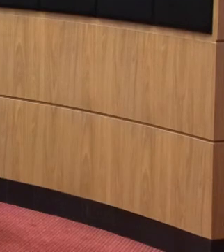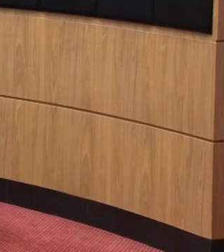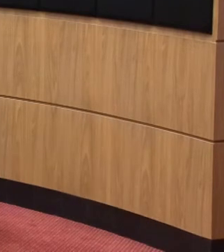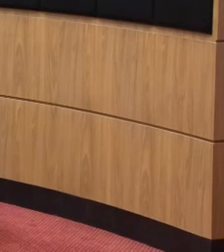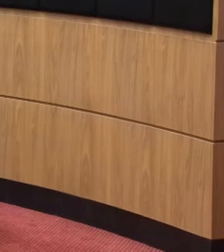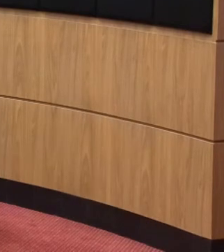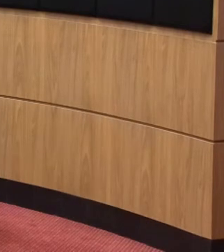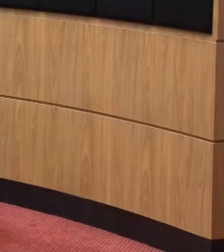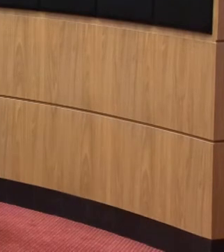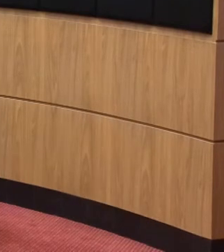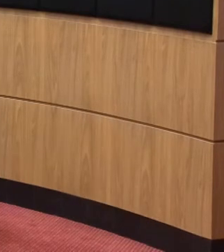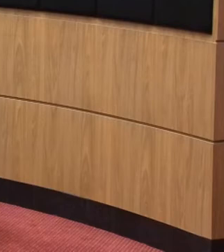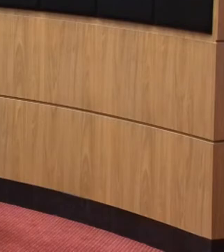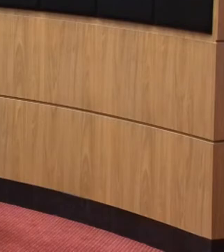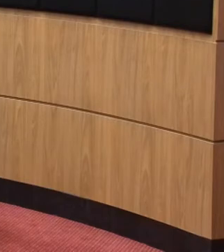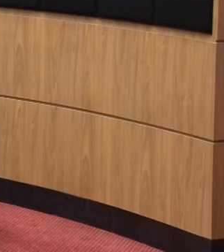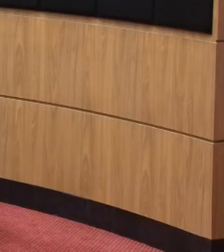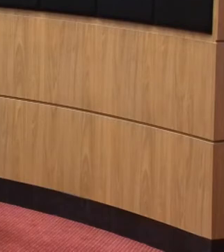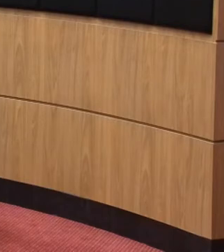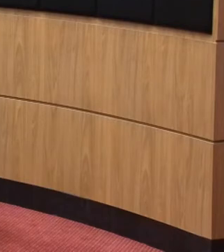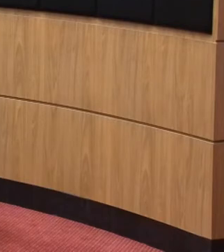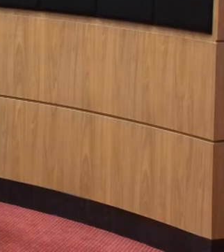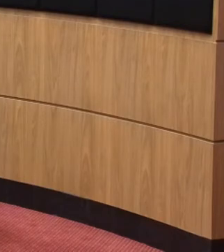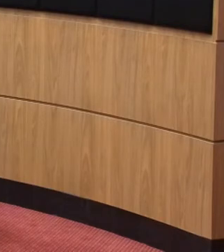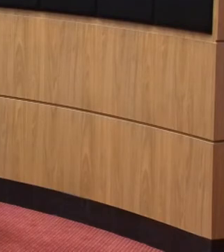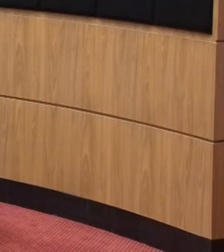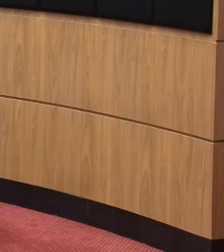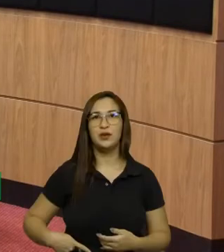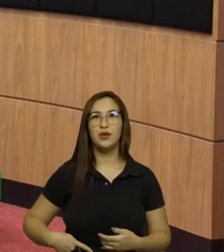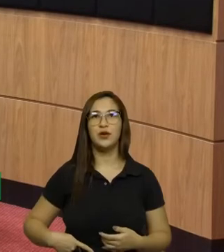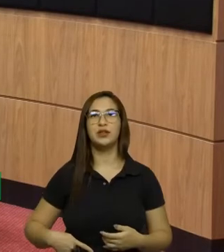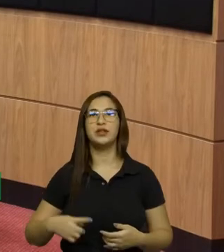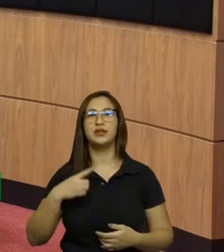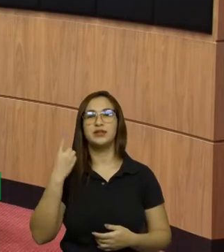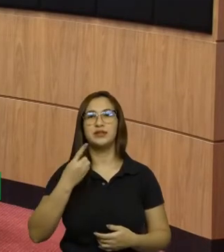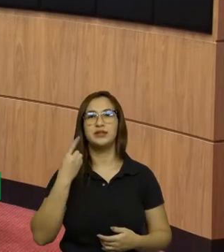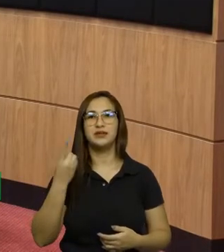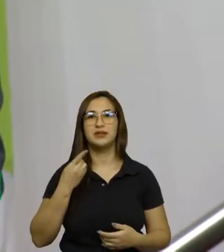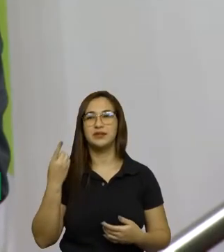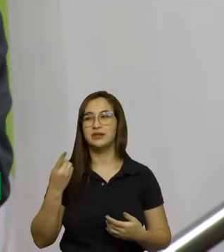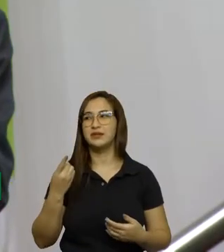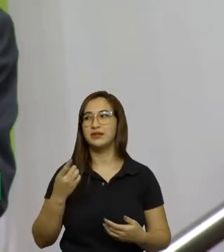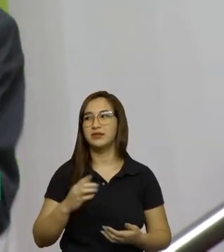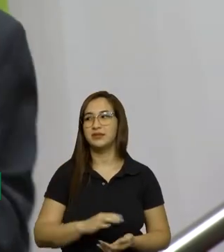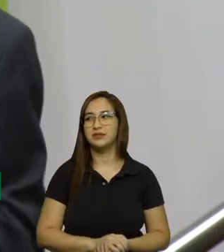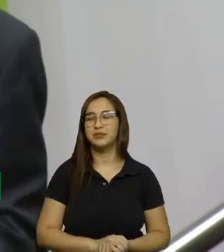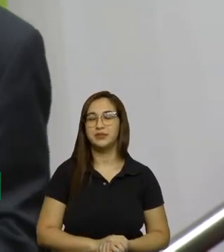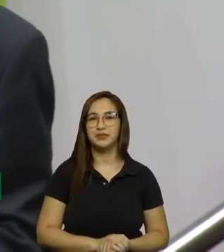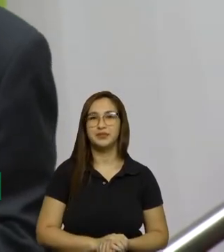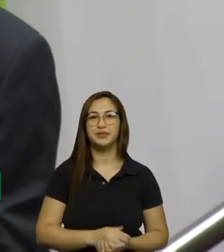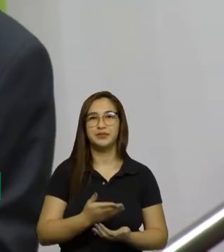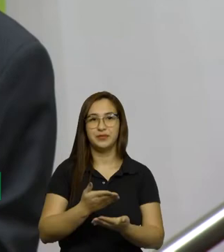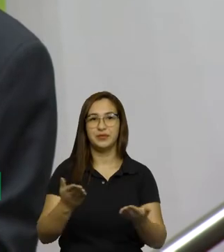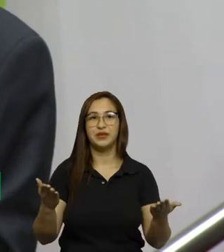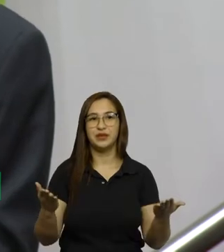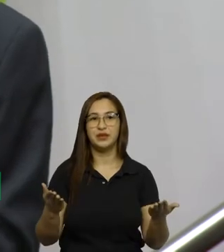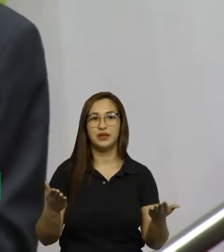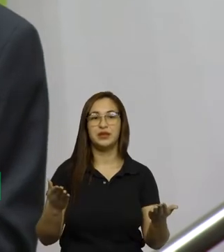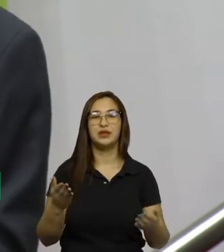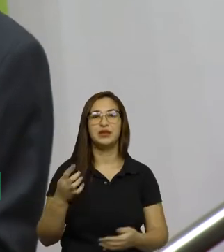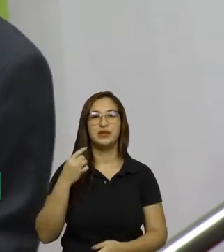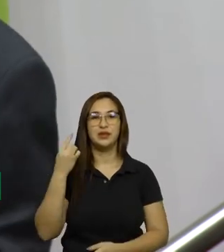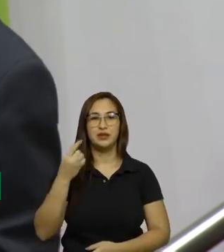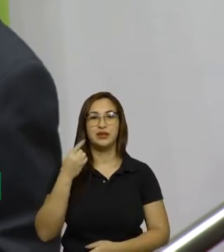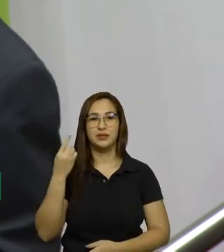Senhor presidente, senhores deputados, senhoras deputadas, estimados catarinenses que acompanham essa